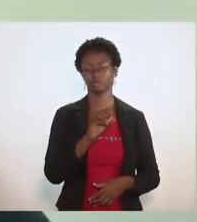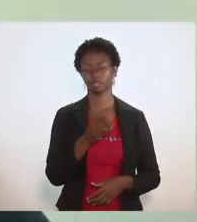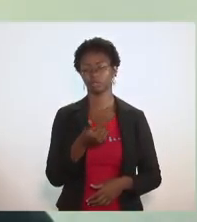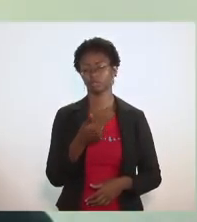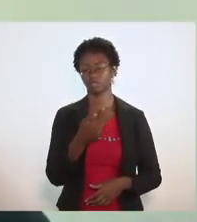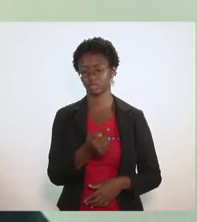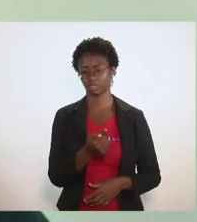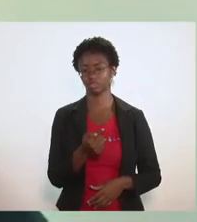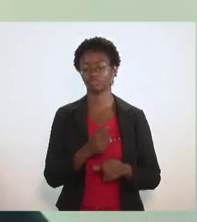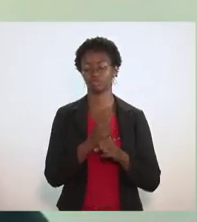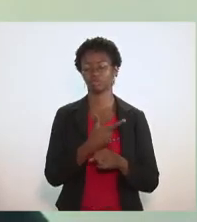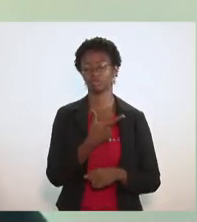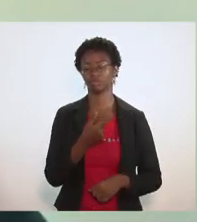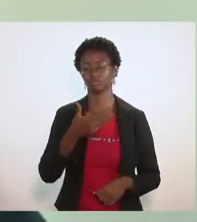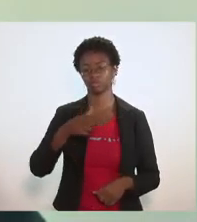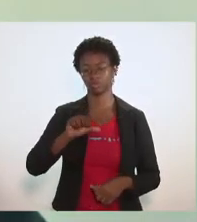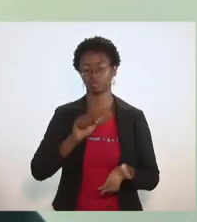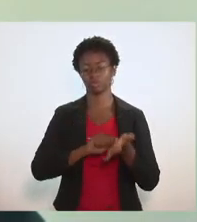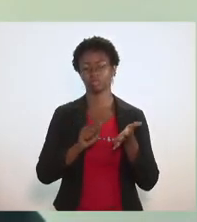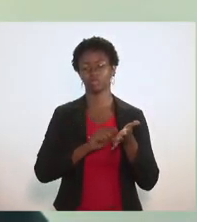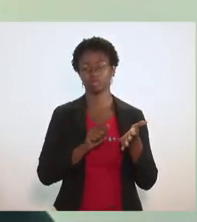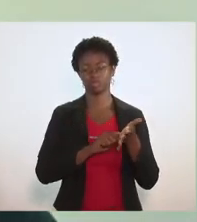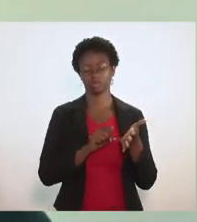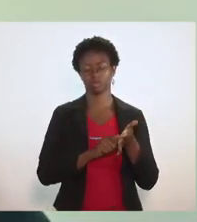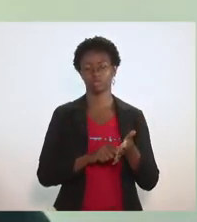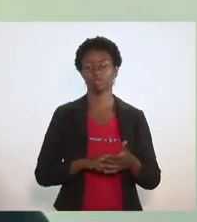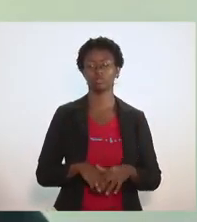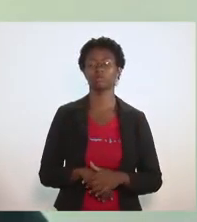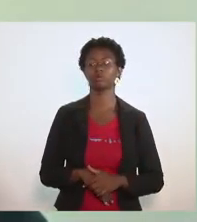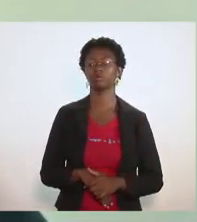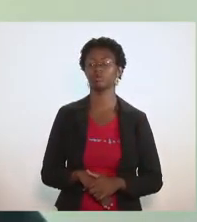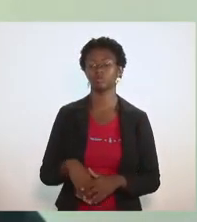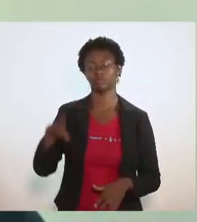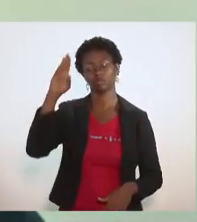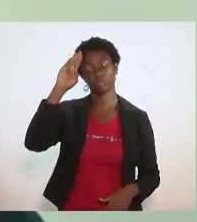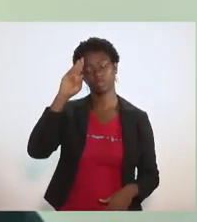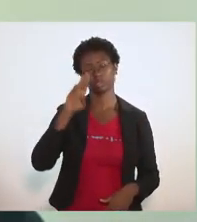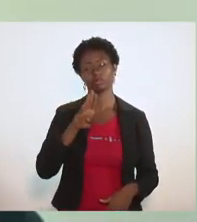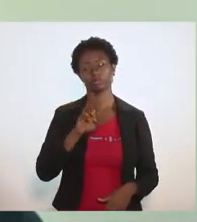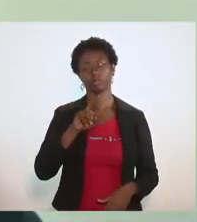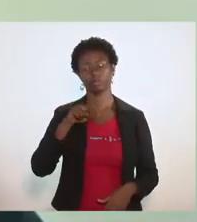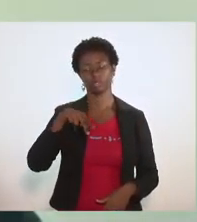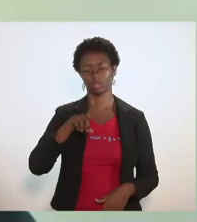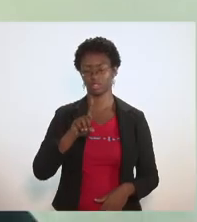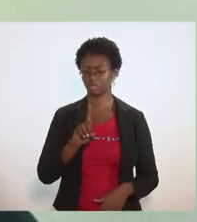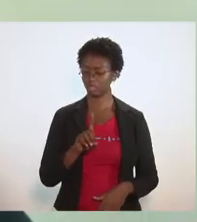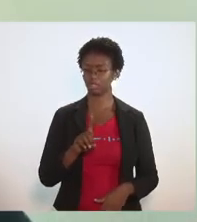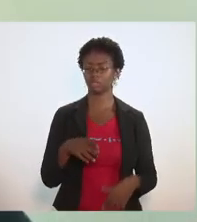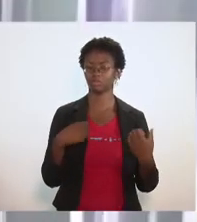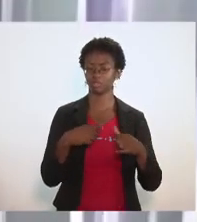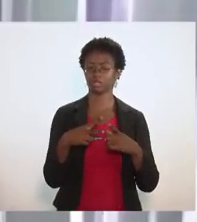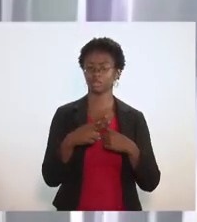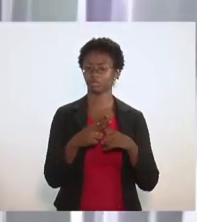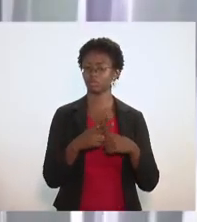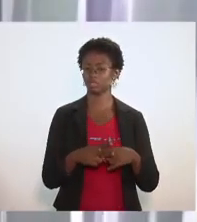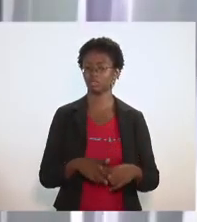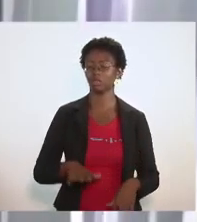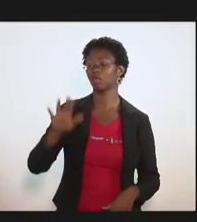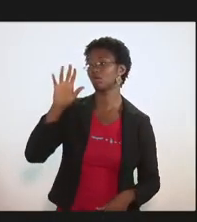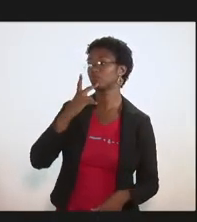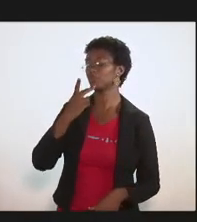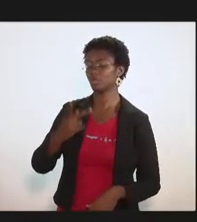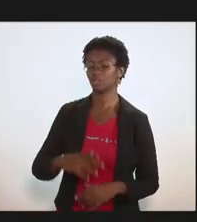nessas fiscalizações. Então, eu preciso verificar isso. Deputado Luiz Paulo, pedido de vistas concedido no 36.